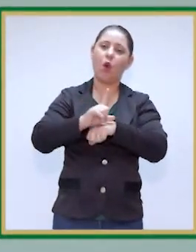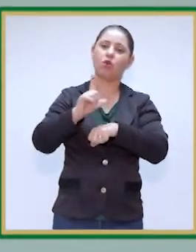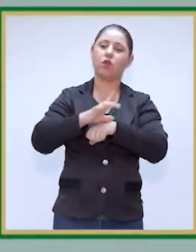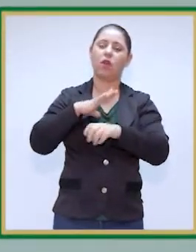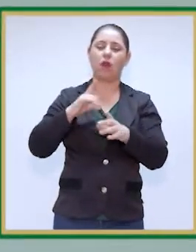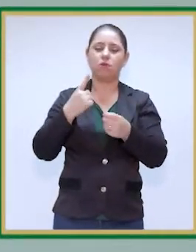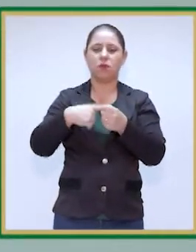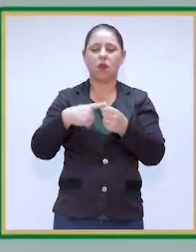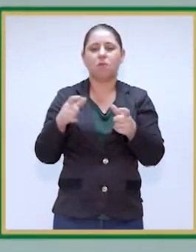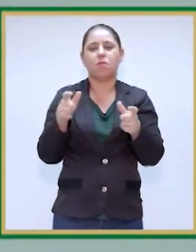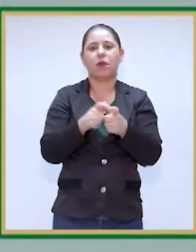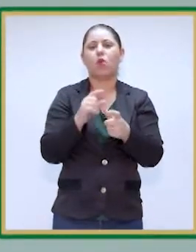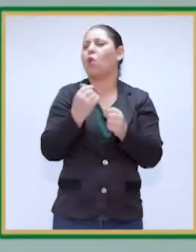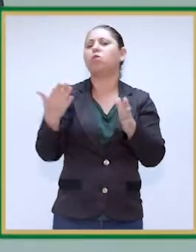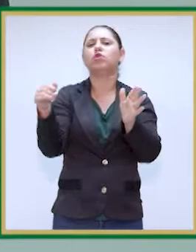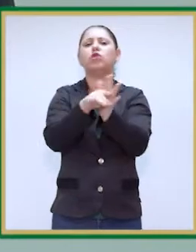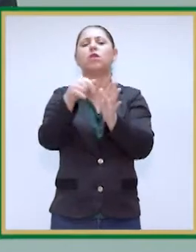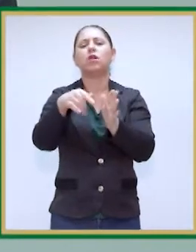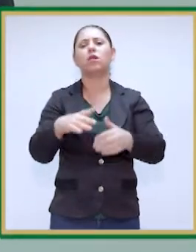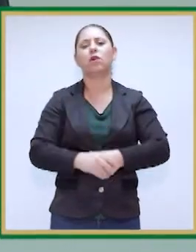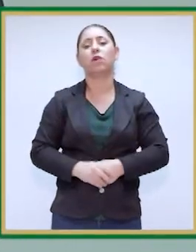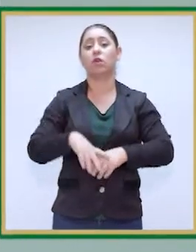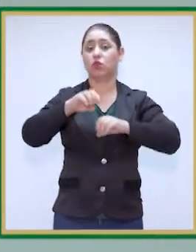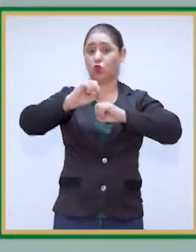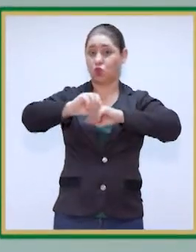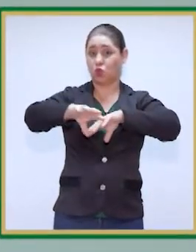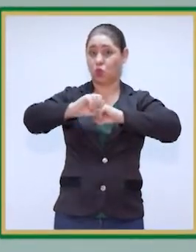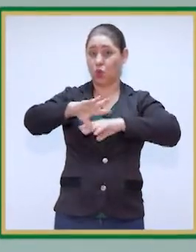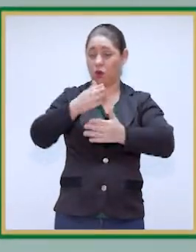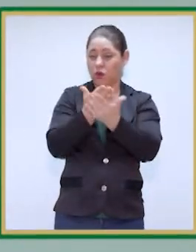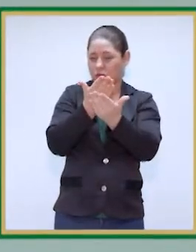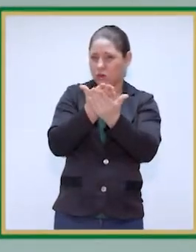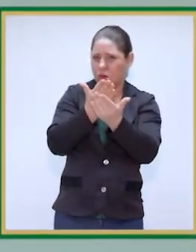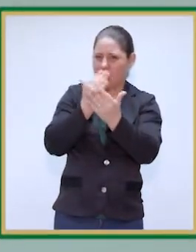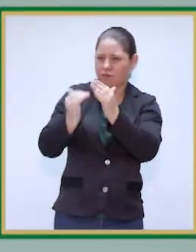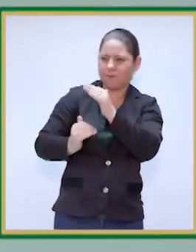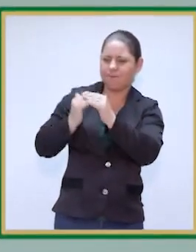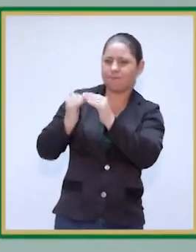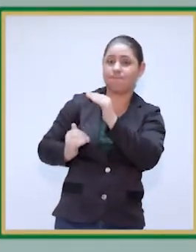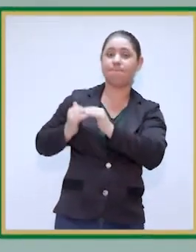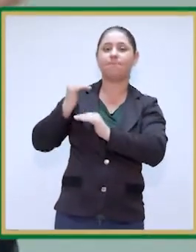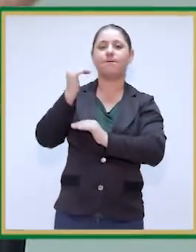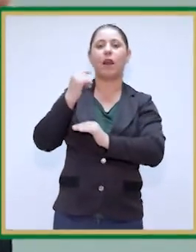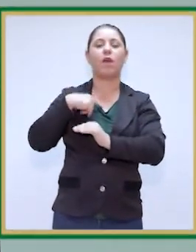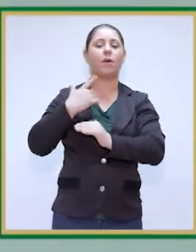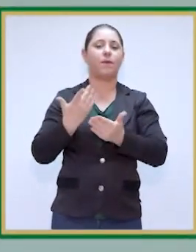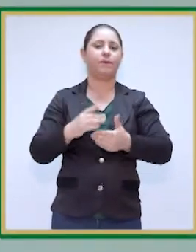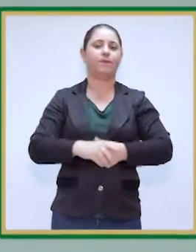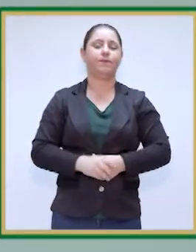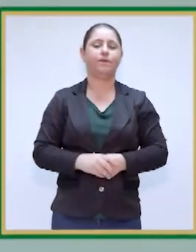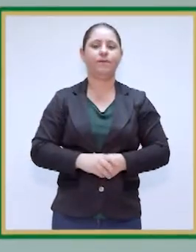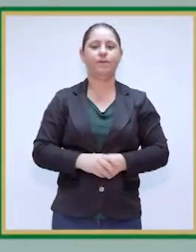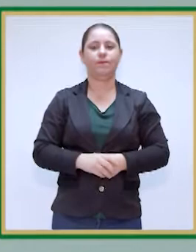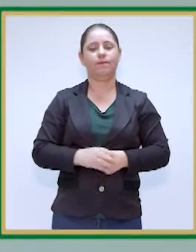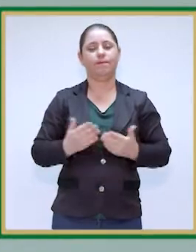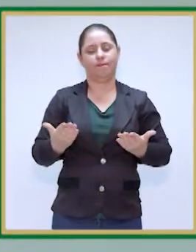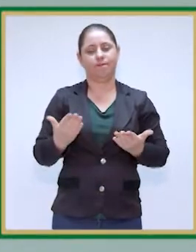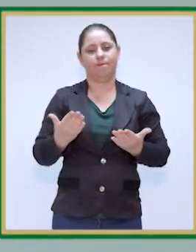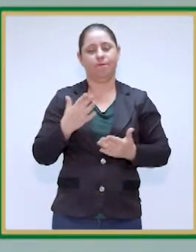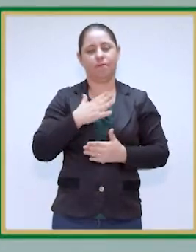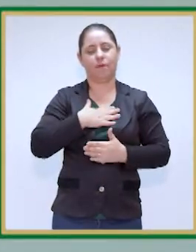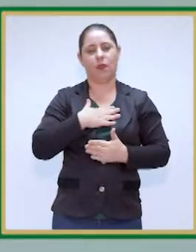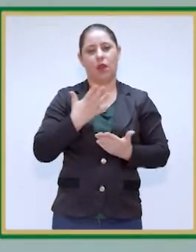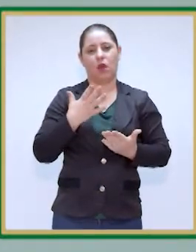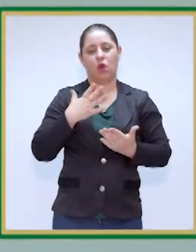comerciante de uma cidadezinha pequena. Como eu cheguei aqui? Através do estudo. Então, o estudo permitiu que eu desse um salto. A